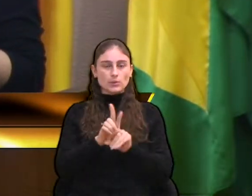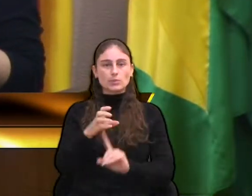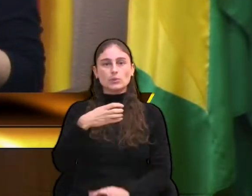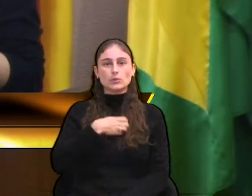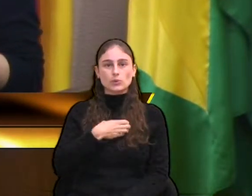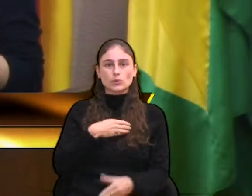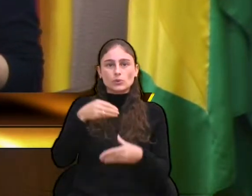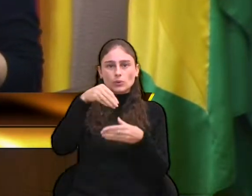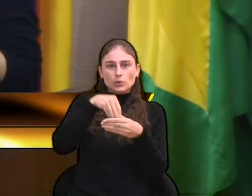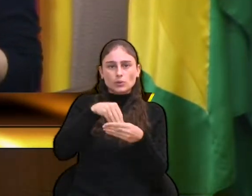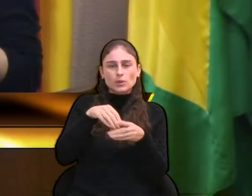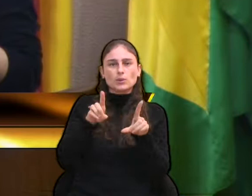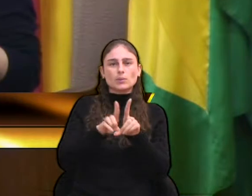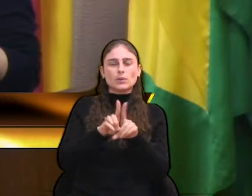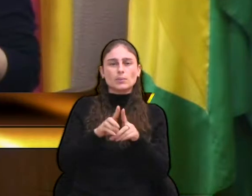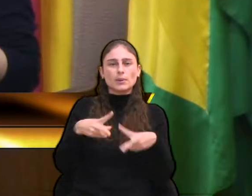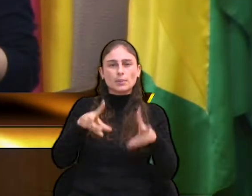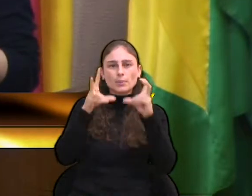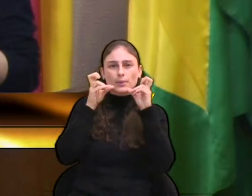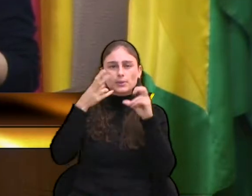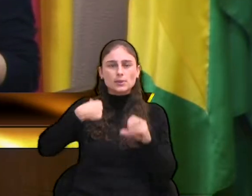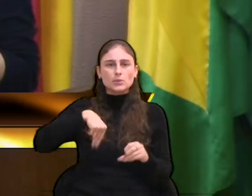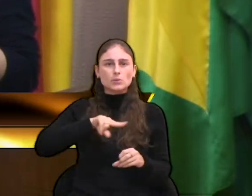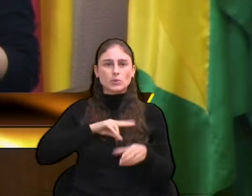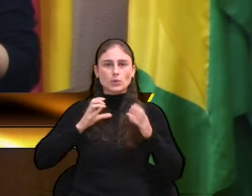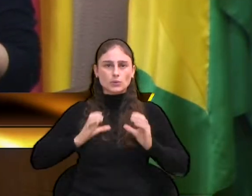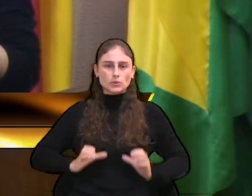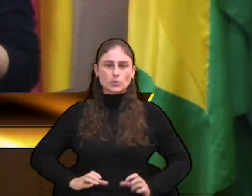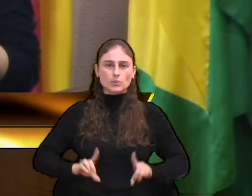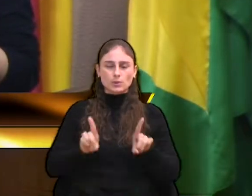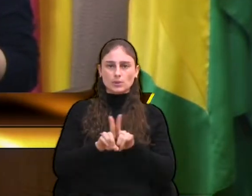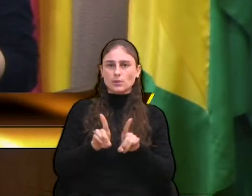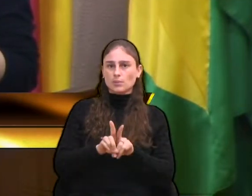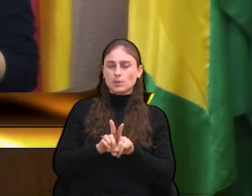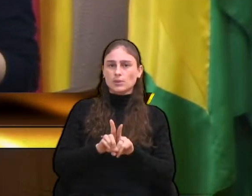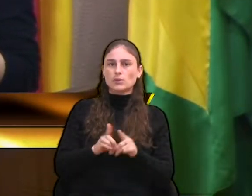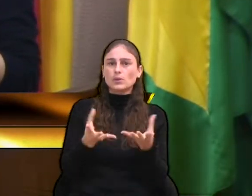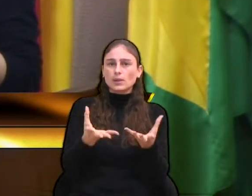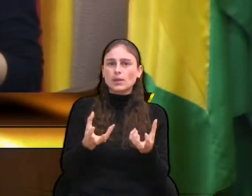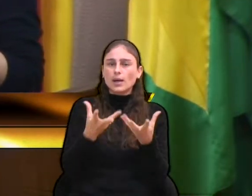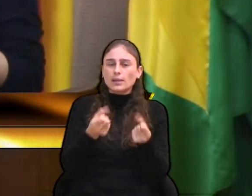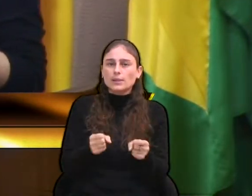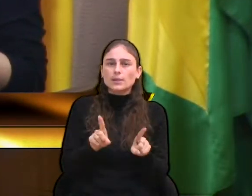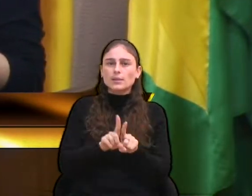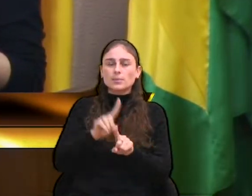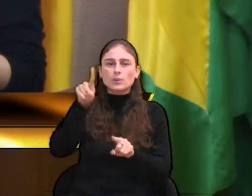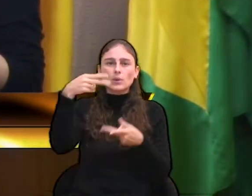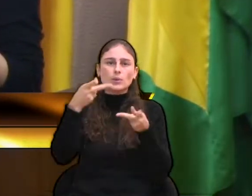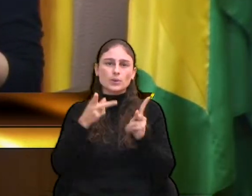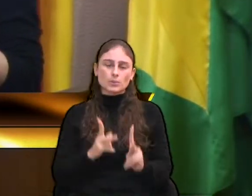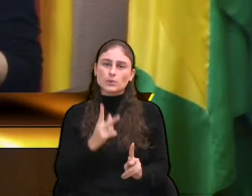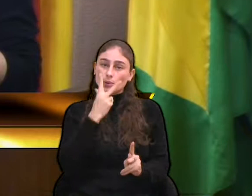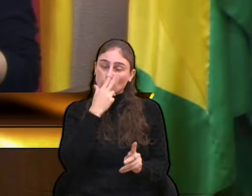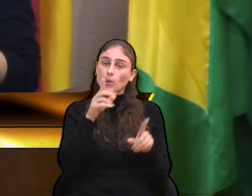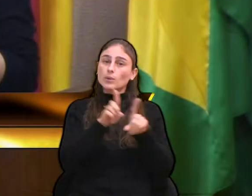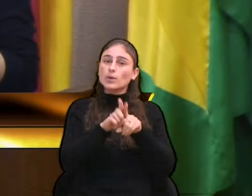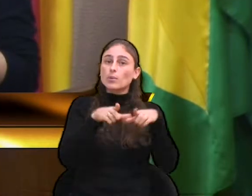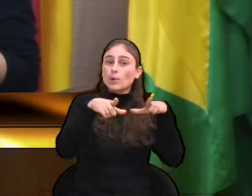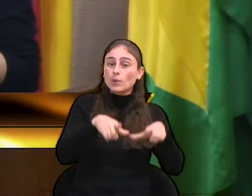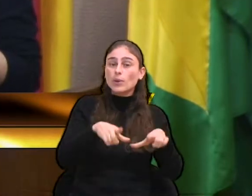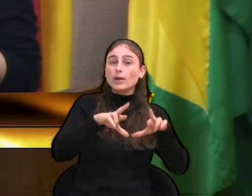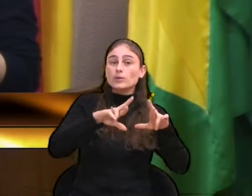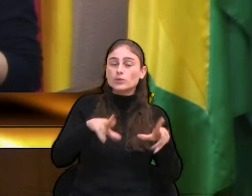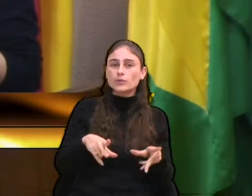também internamente, percebendo nossos comportamentos, buscando a aceitação deste outro como um outro território pleno